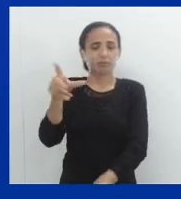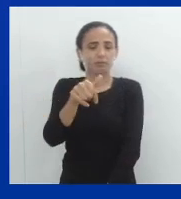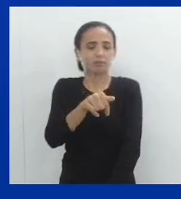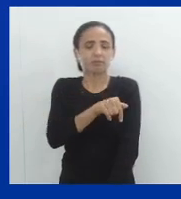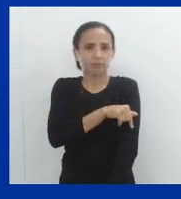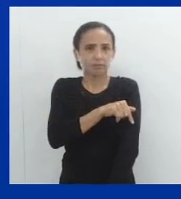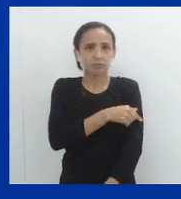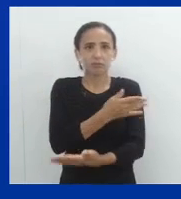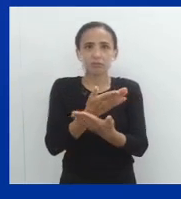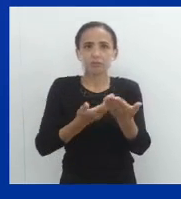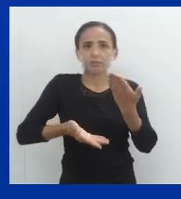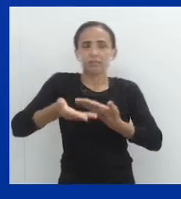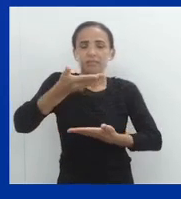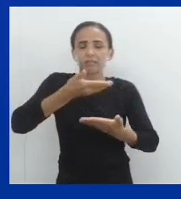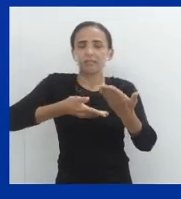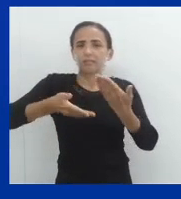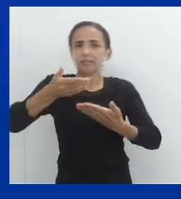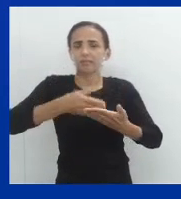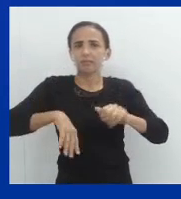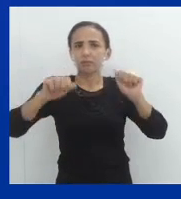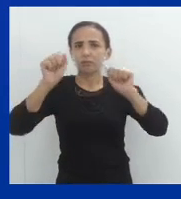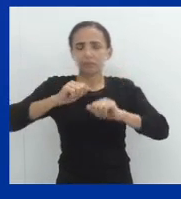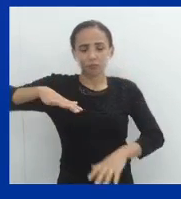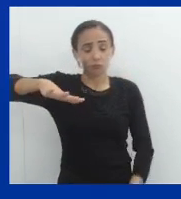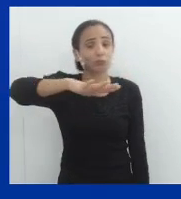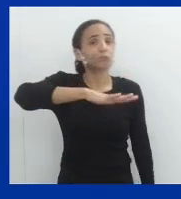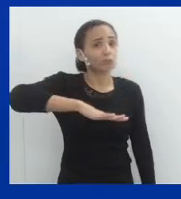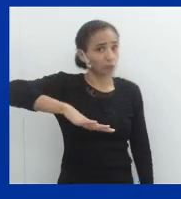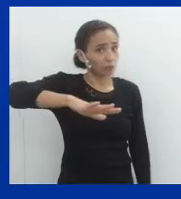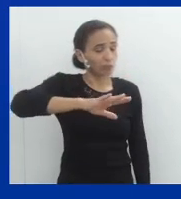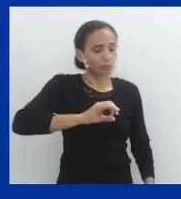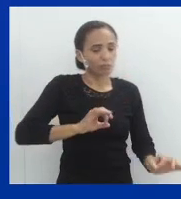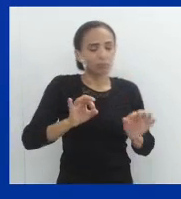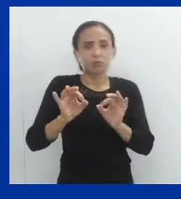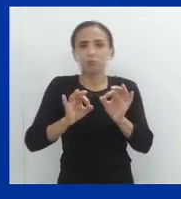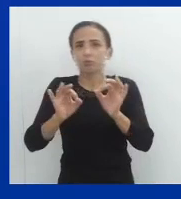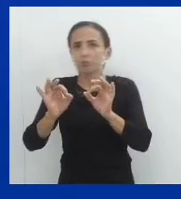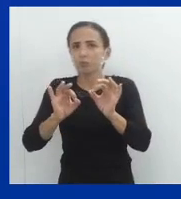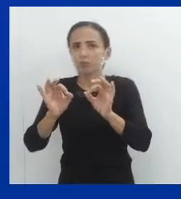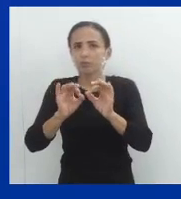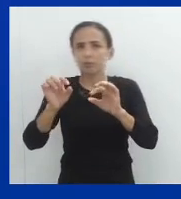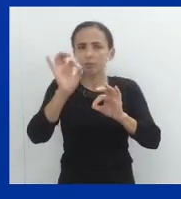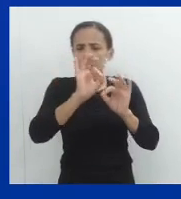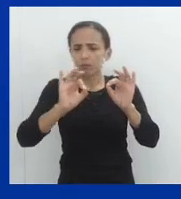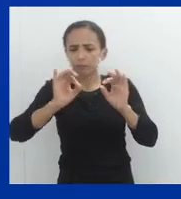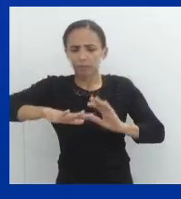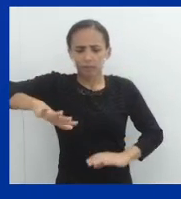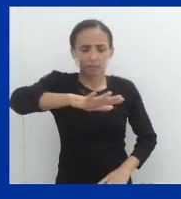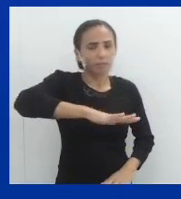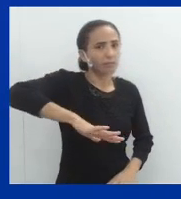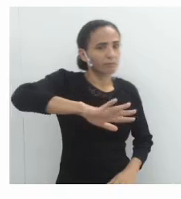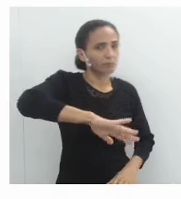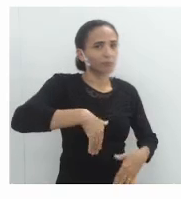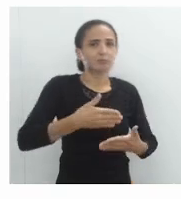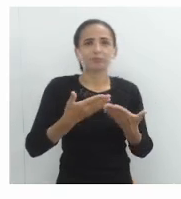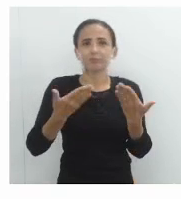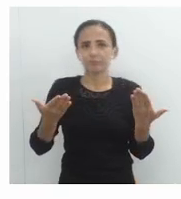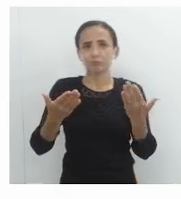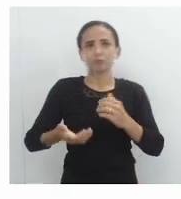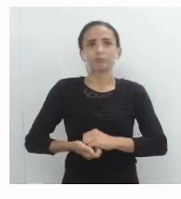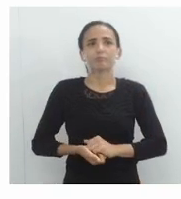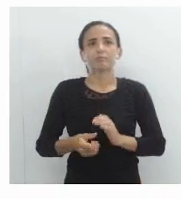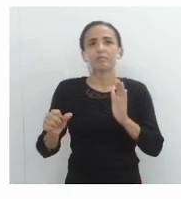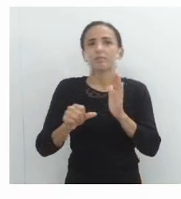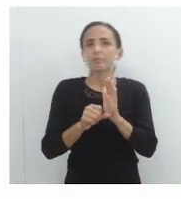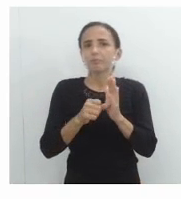relação artística entre forma e espaço, formas bi- e tridimensional e seus espaços de exposição. Primeiro,